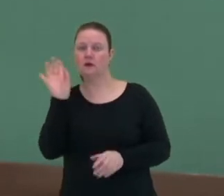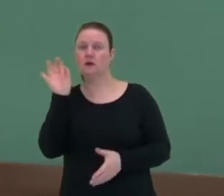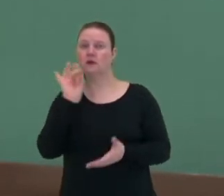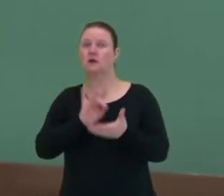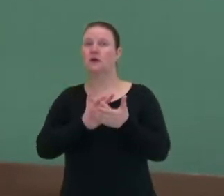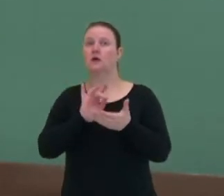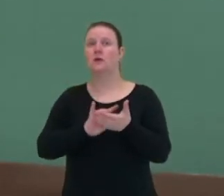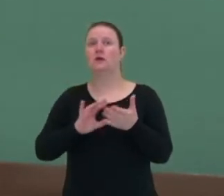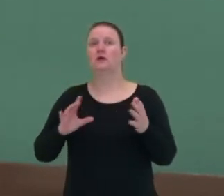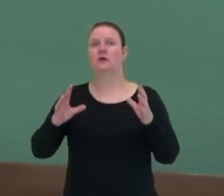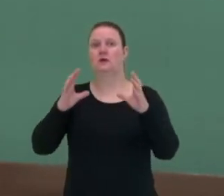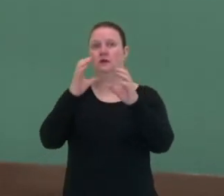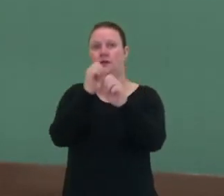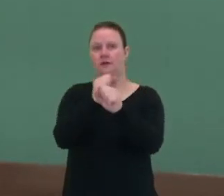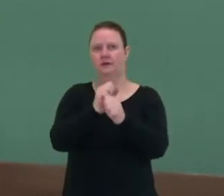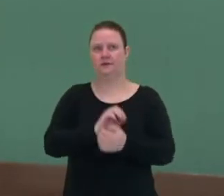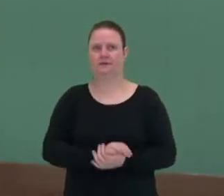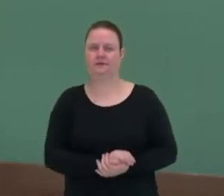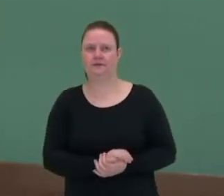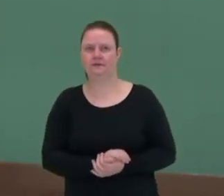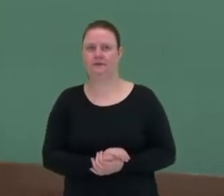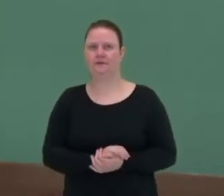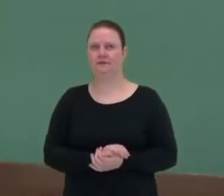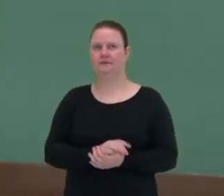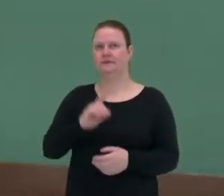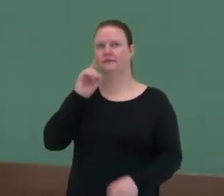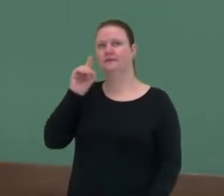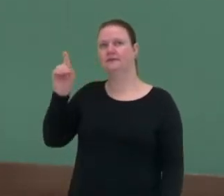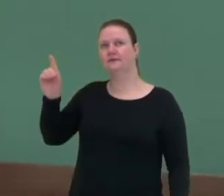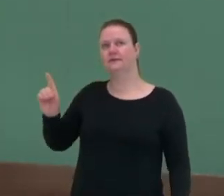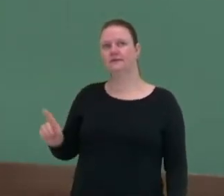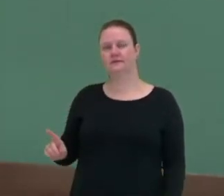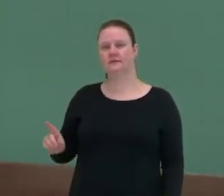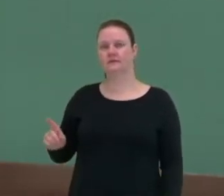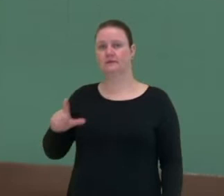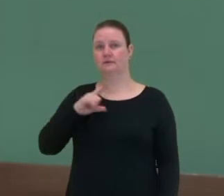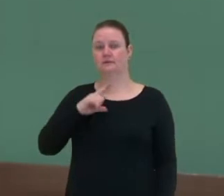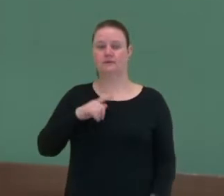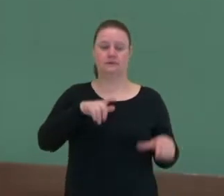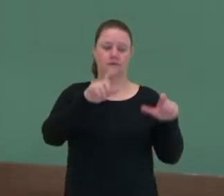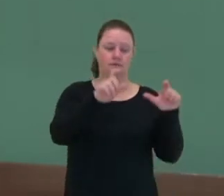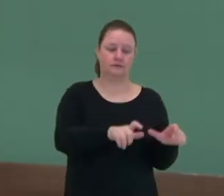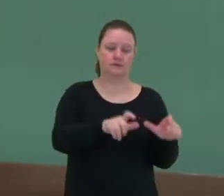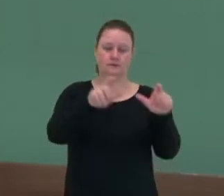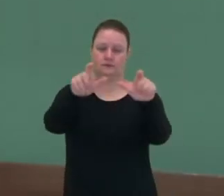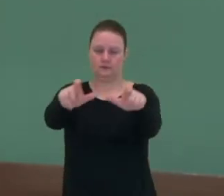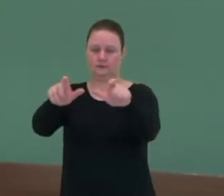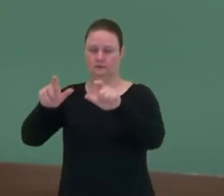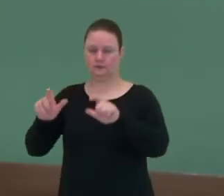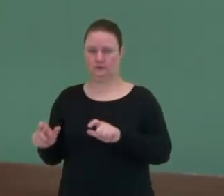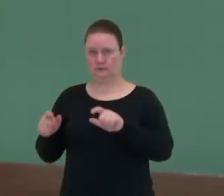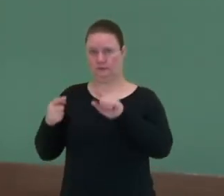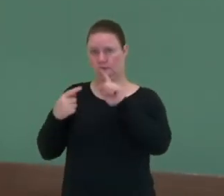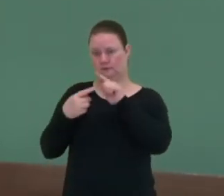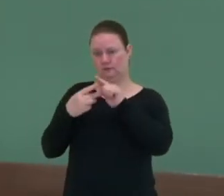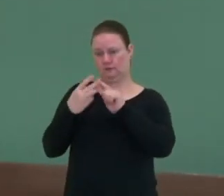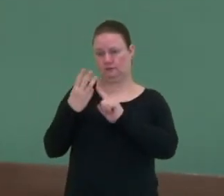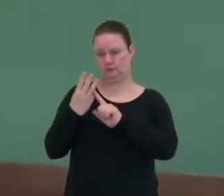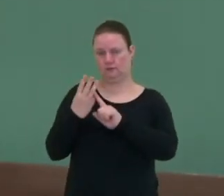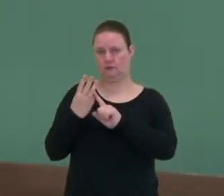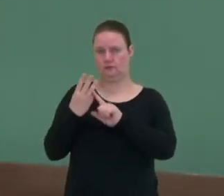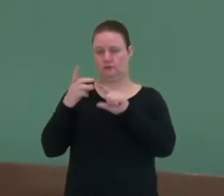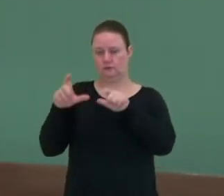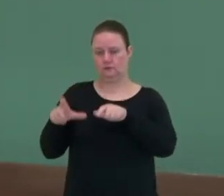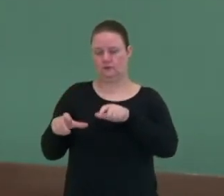sua pontuação no alvo. As provas são realizadas em 3 campos. Outdoor, que é o espaço aberto